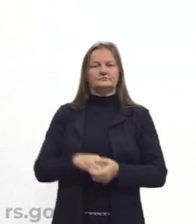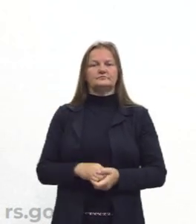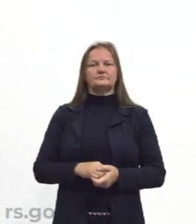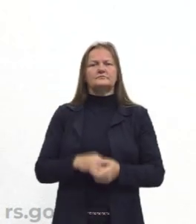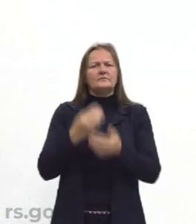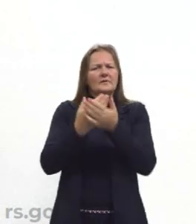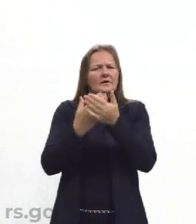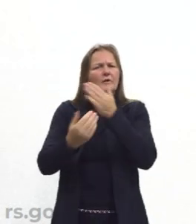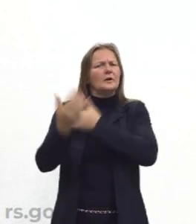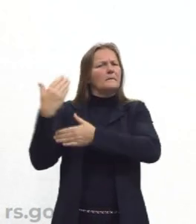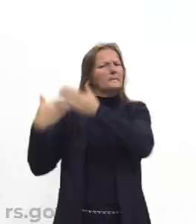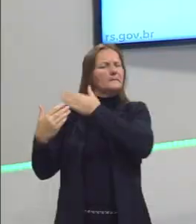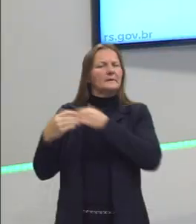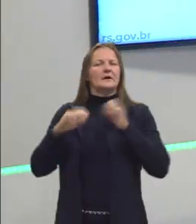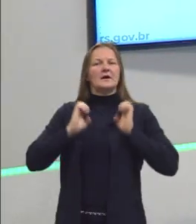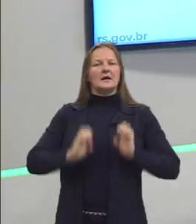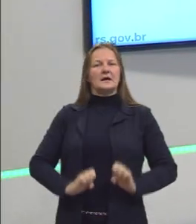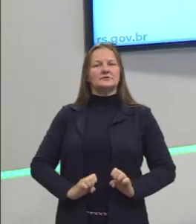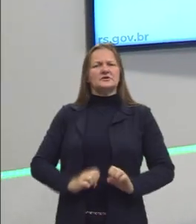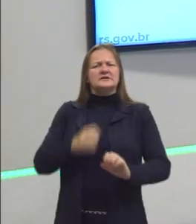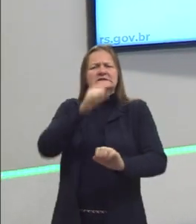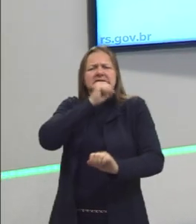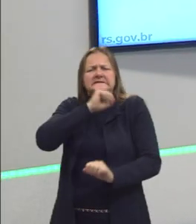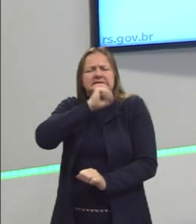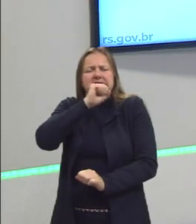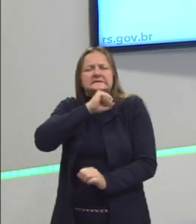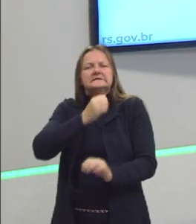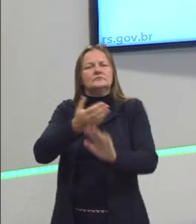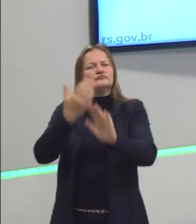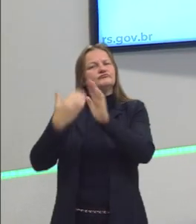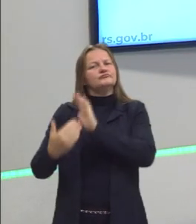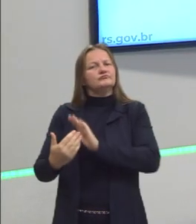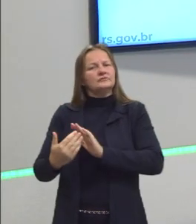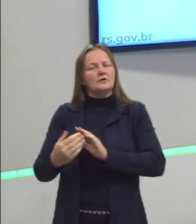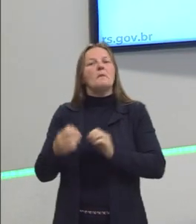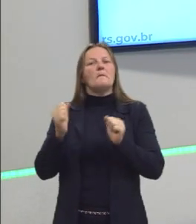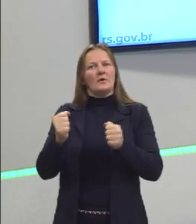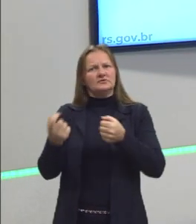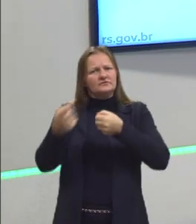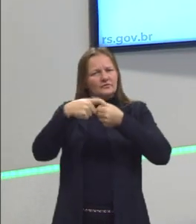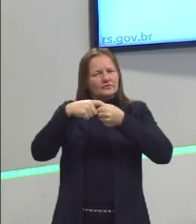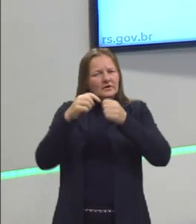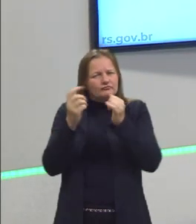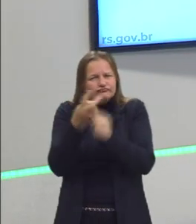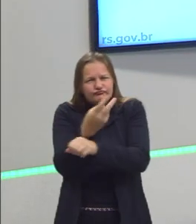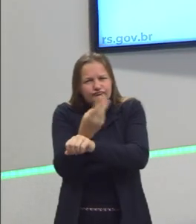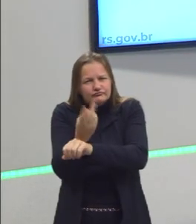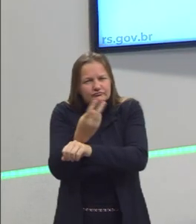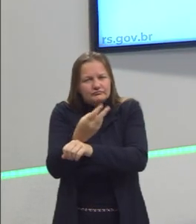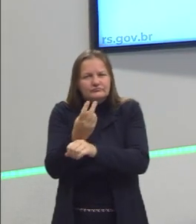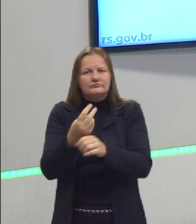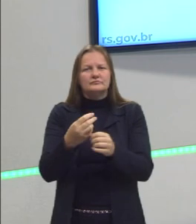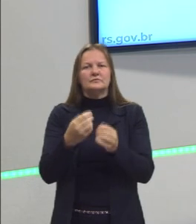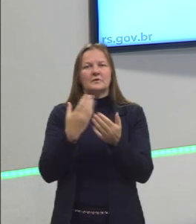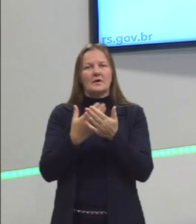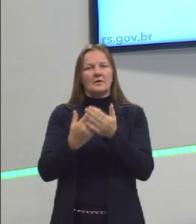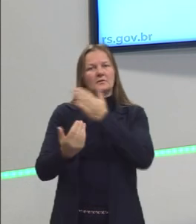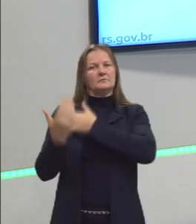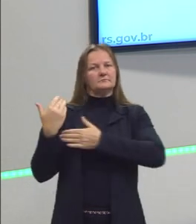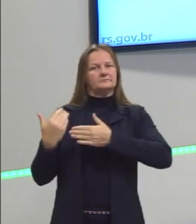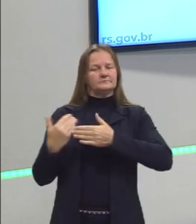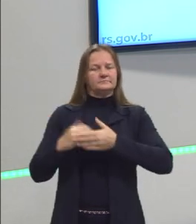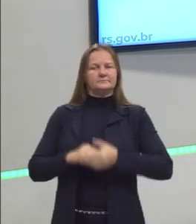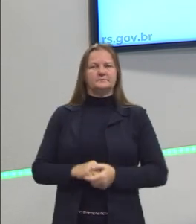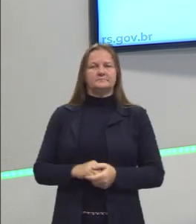vimos na aula passada né A Ética do período antigo então se você tiver dúvida volte lá e busque ao da busca a aula da aula passada